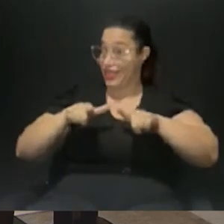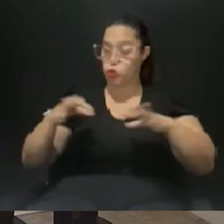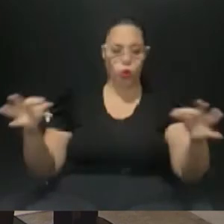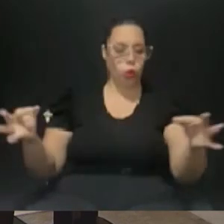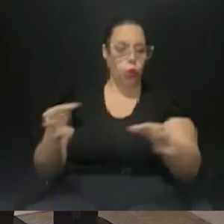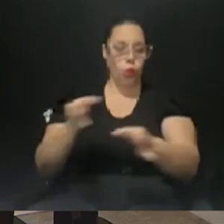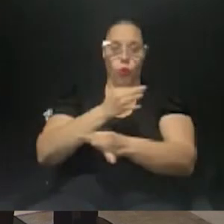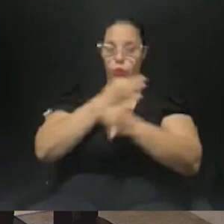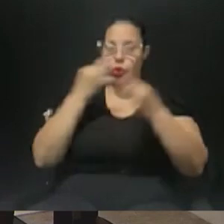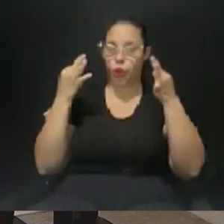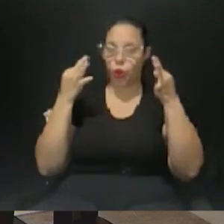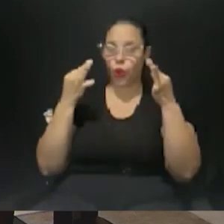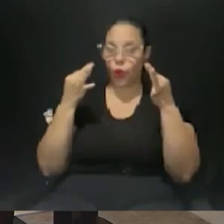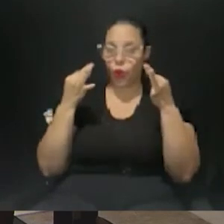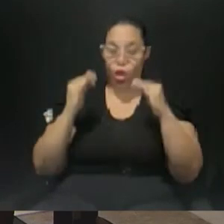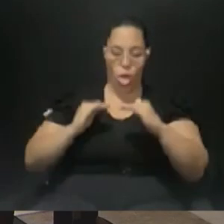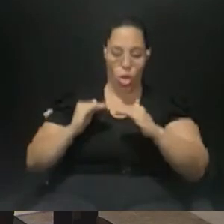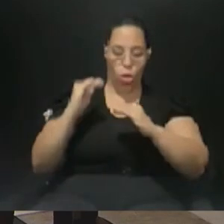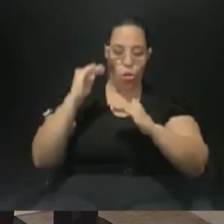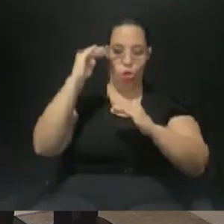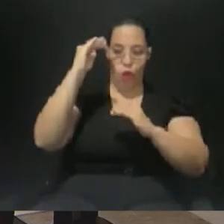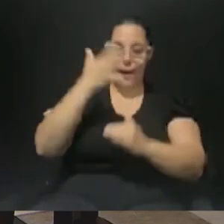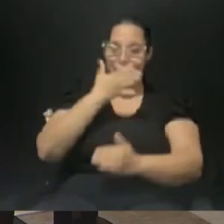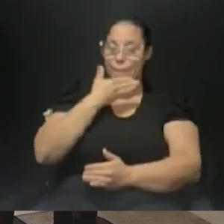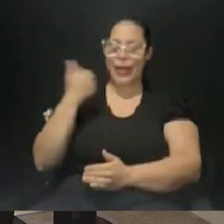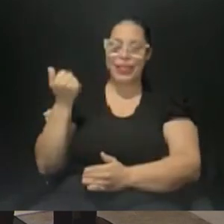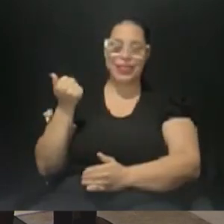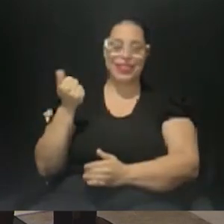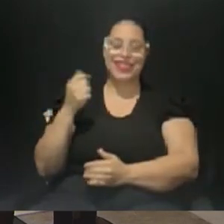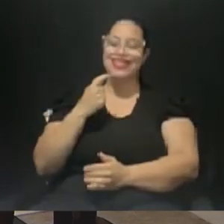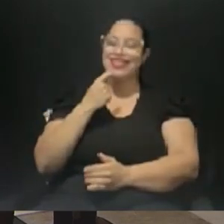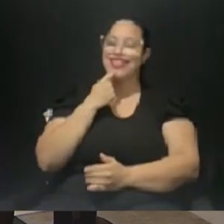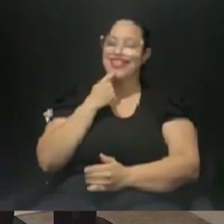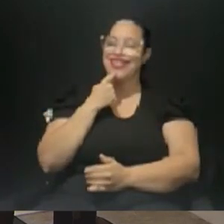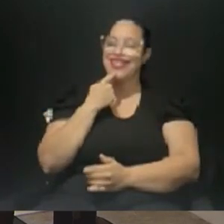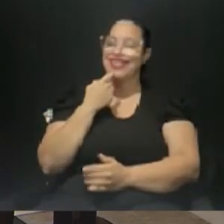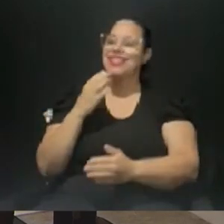melhor cidade para se viver. Parabéns a vocês. Fique bom.